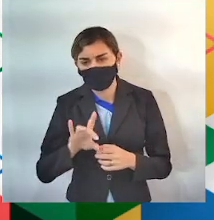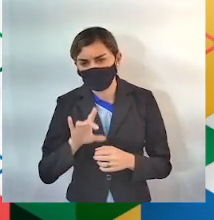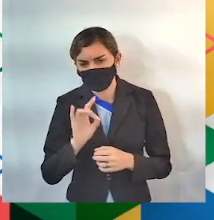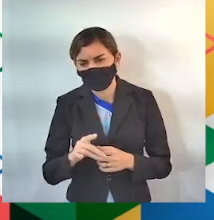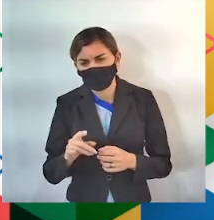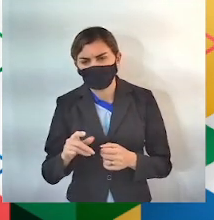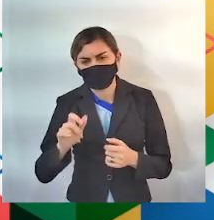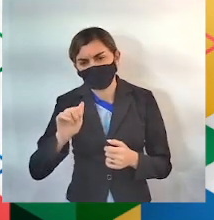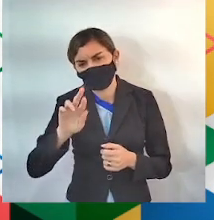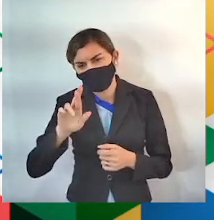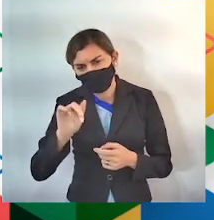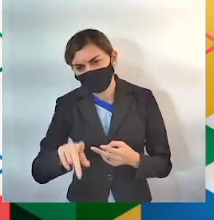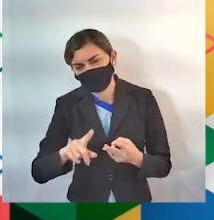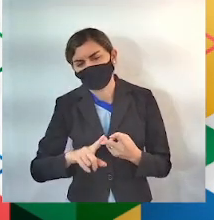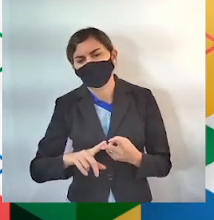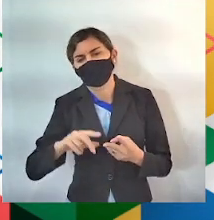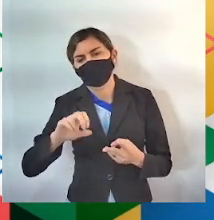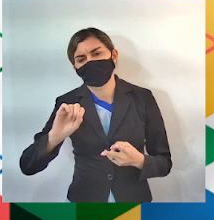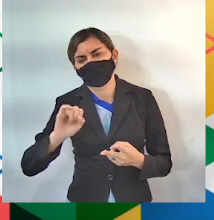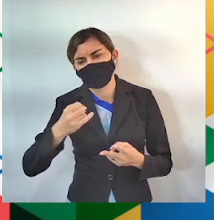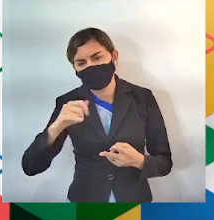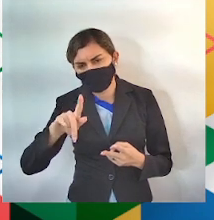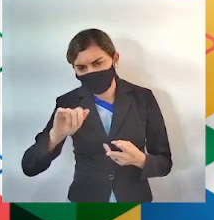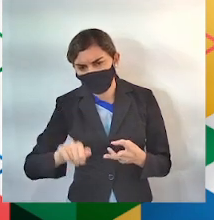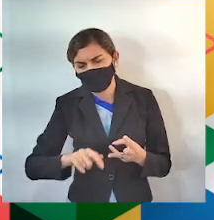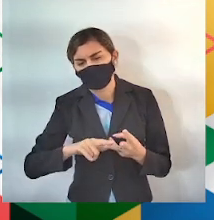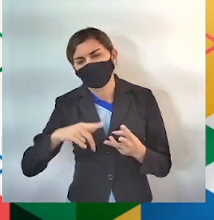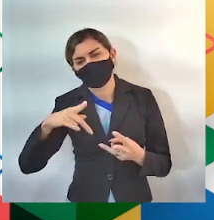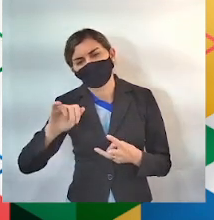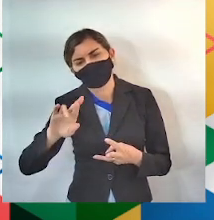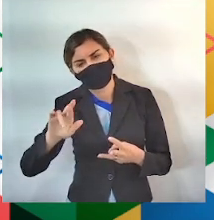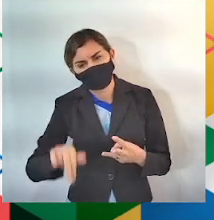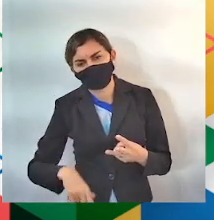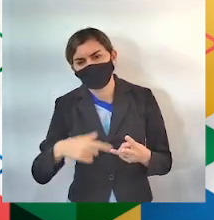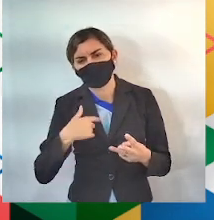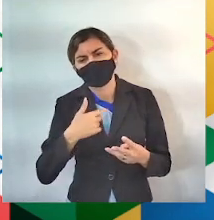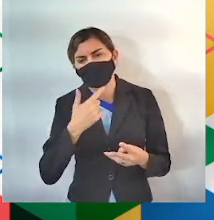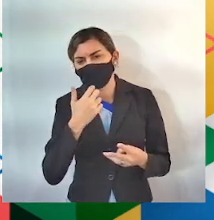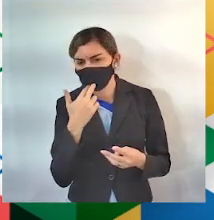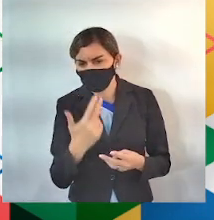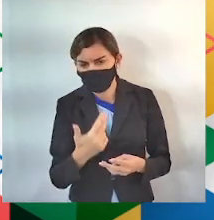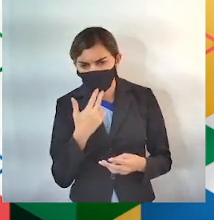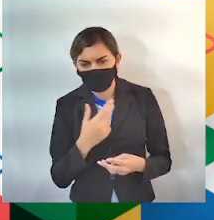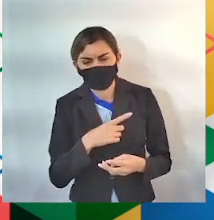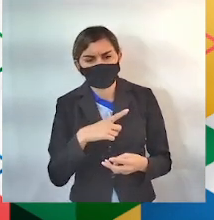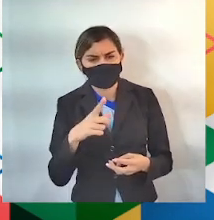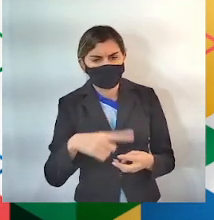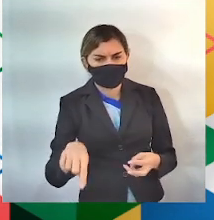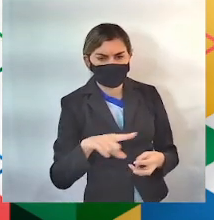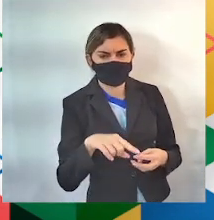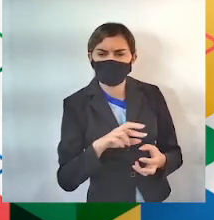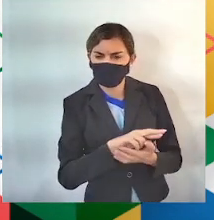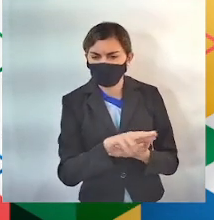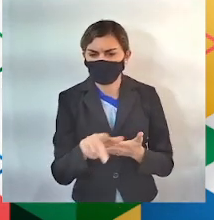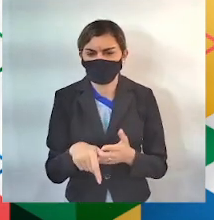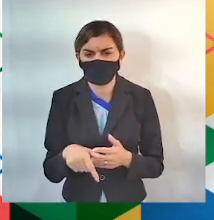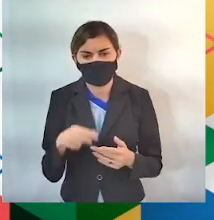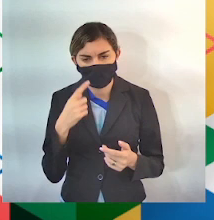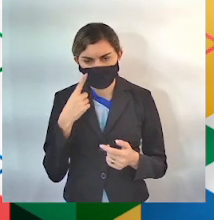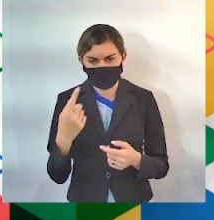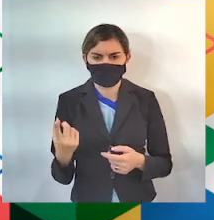flexão de grau, singular, plural, como também ocorre no nosso idioma. These bikes are